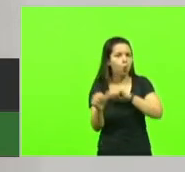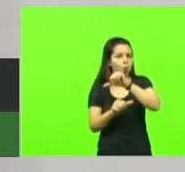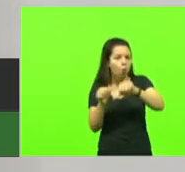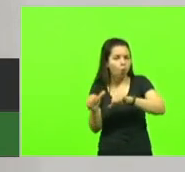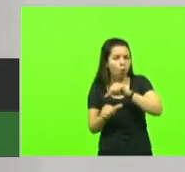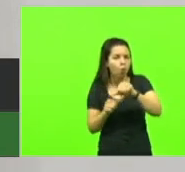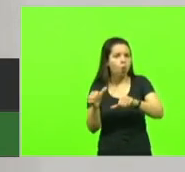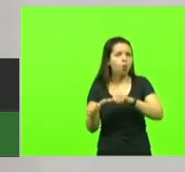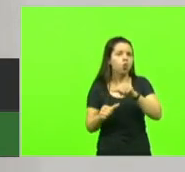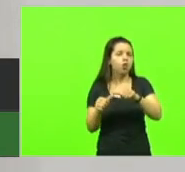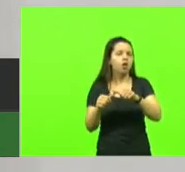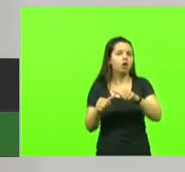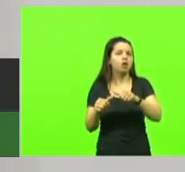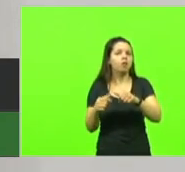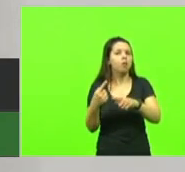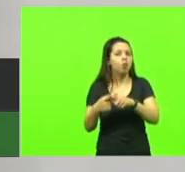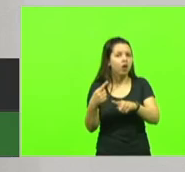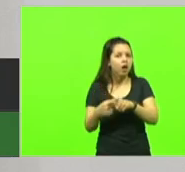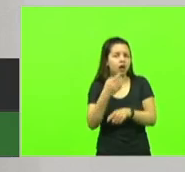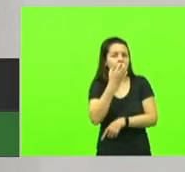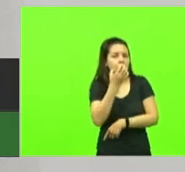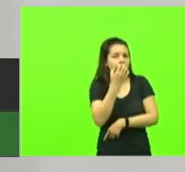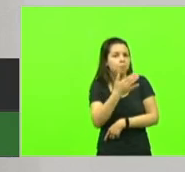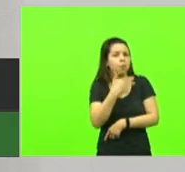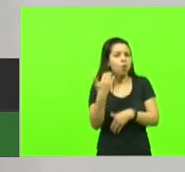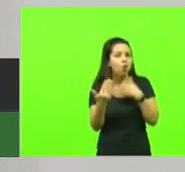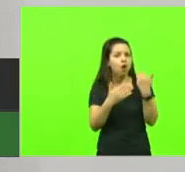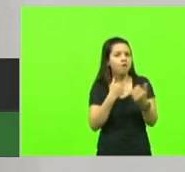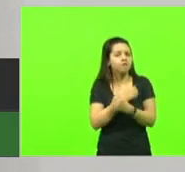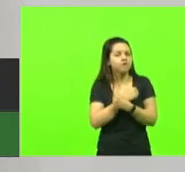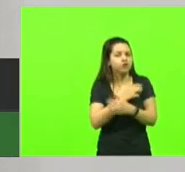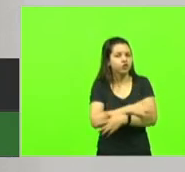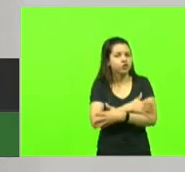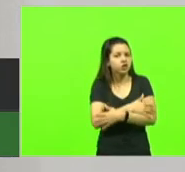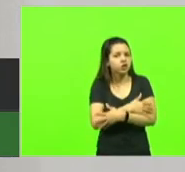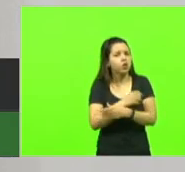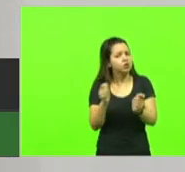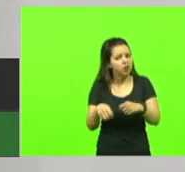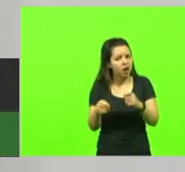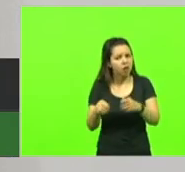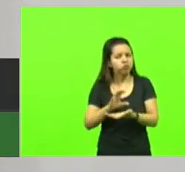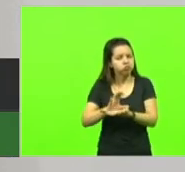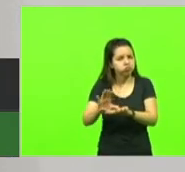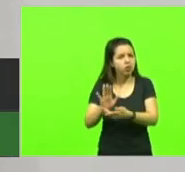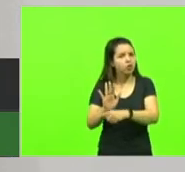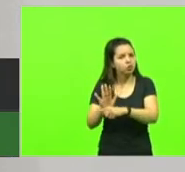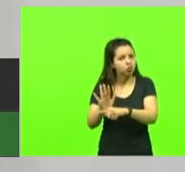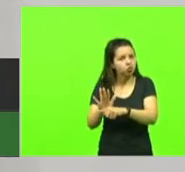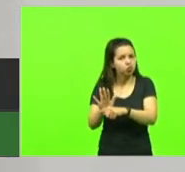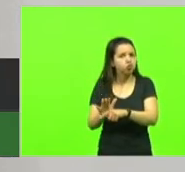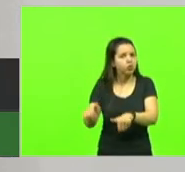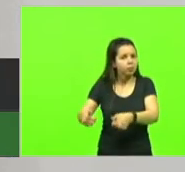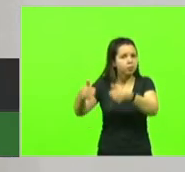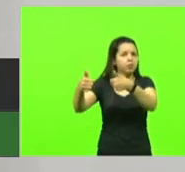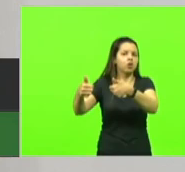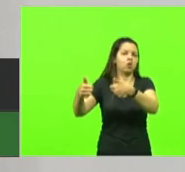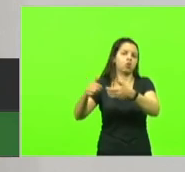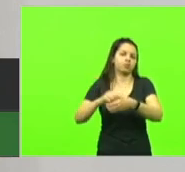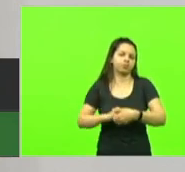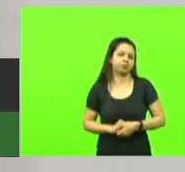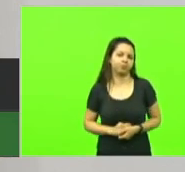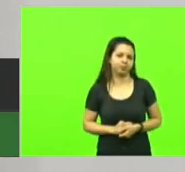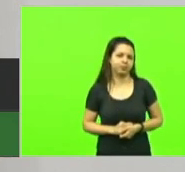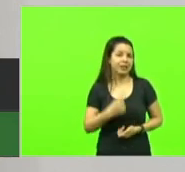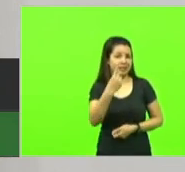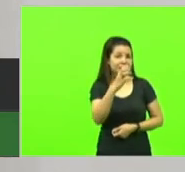frio, porque a gente poderia ter colocado 100 mil reais lá para minimizar e trazer uma salubridade maior. Será que os 100 mil